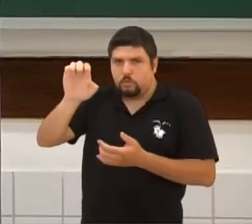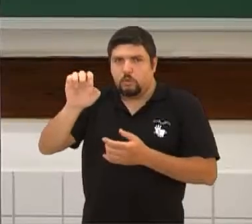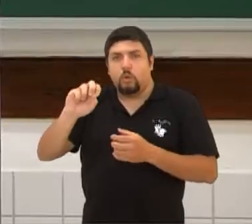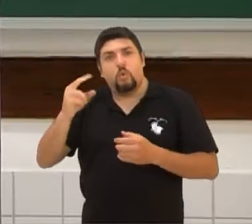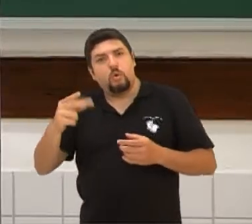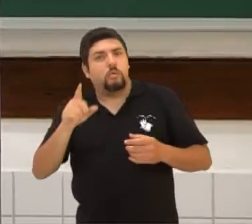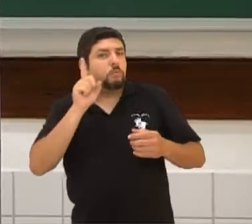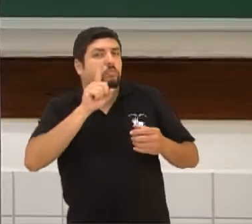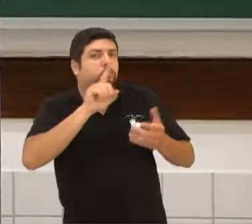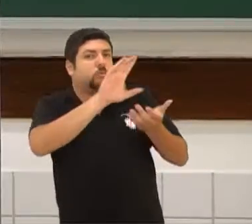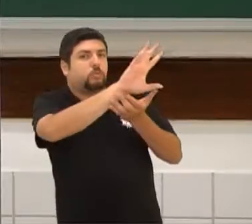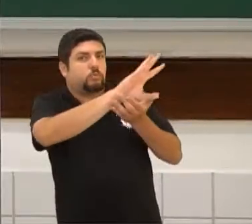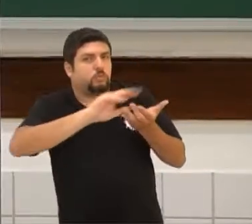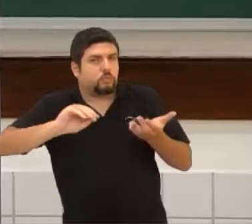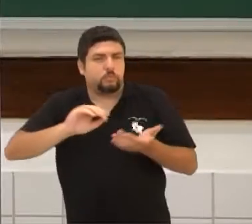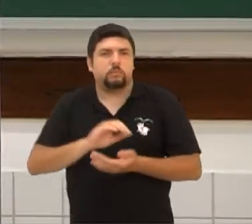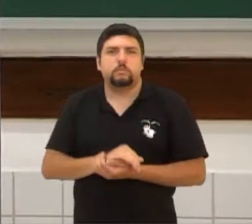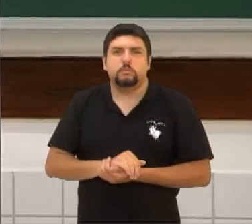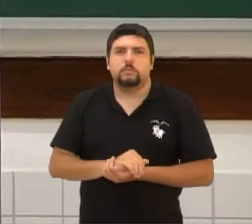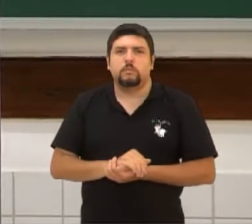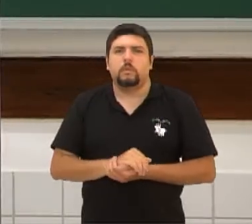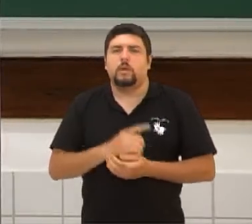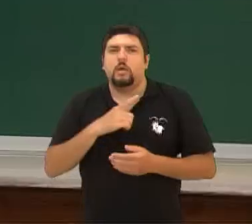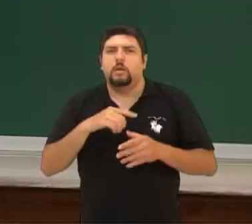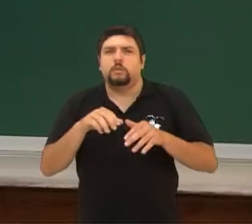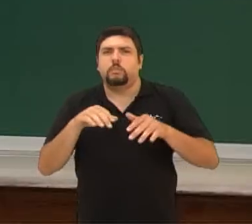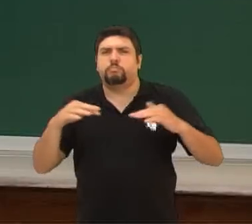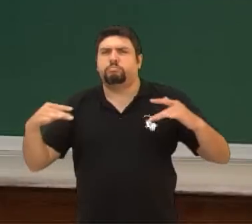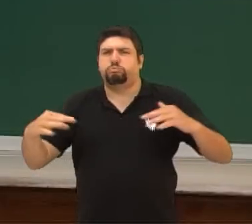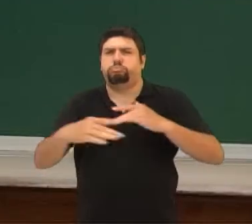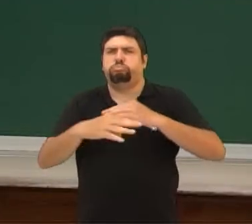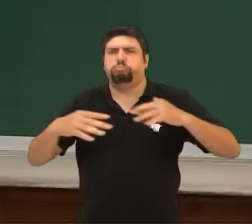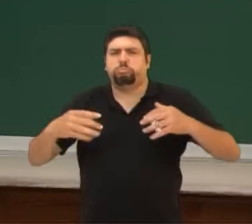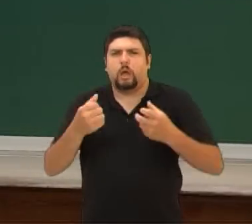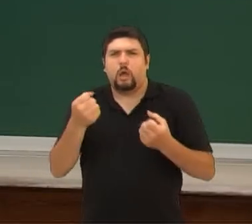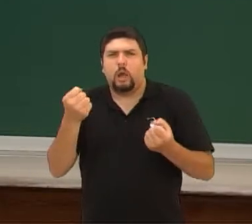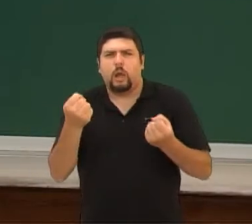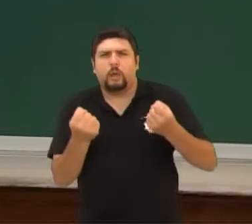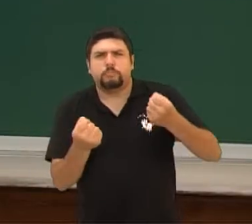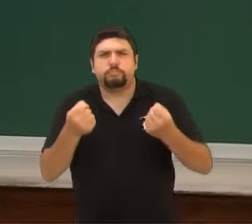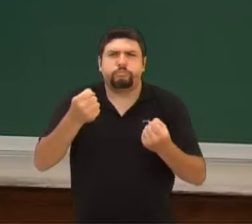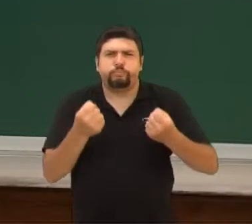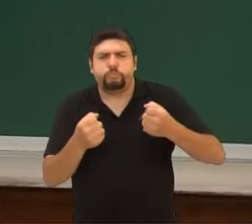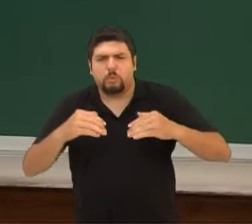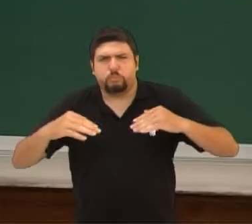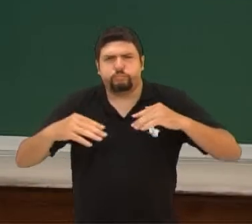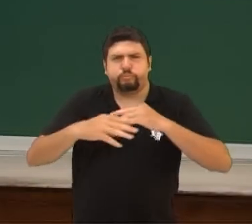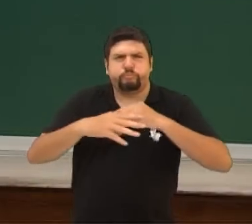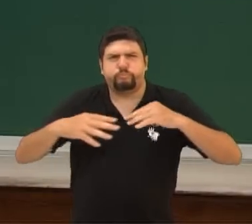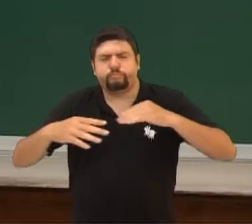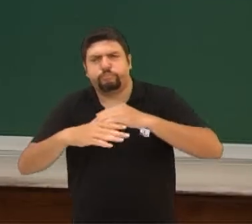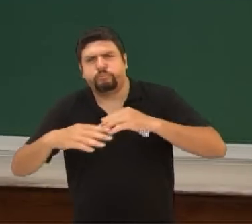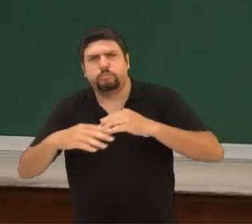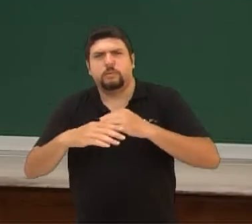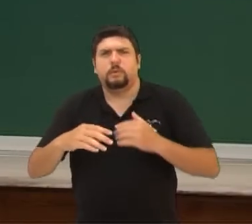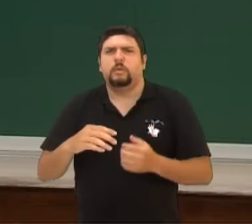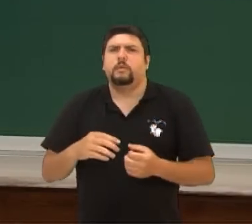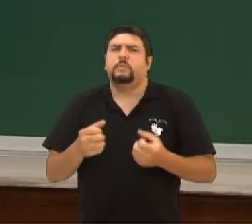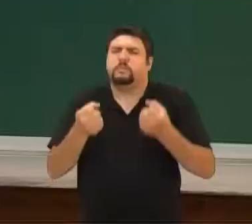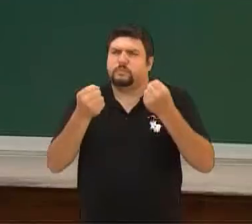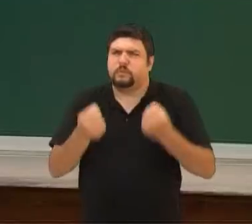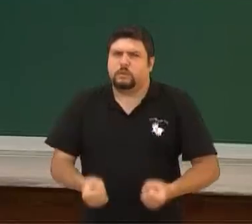aí. Então a gente tem a característica que é um trânsito caótico. Aqui tem a cidade do Cabo, né, que a gente viu no mapa, uma das cidades mais urbanizadas da